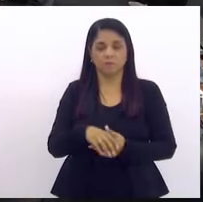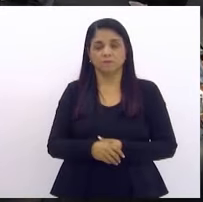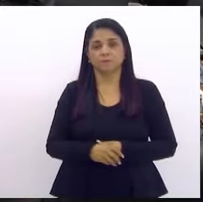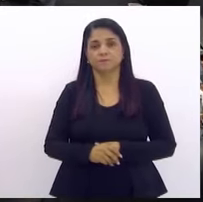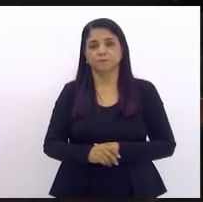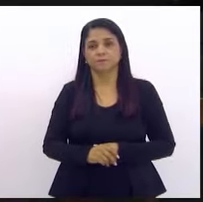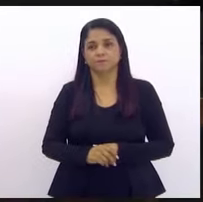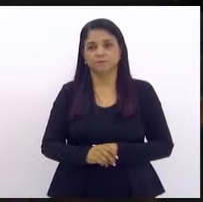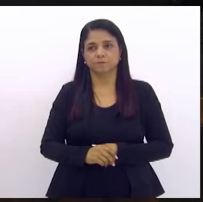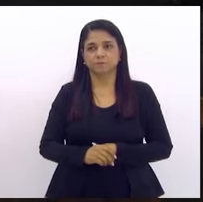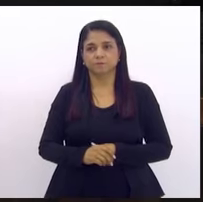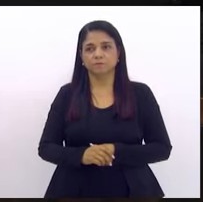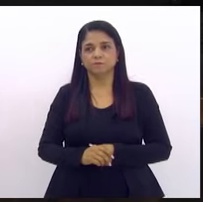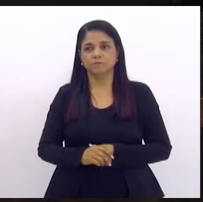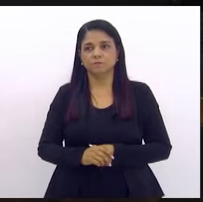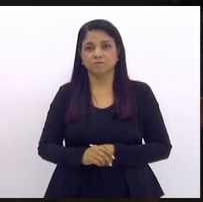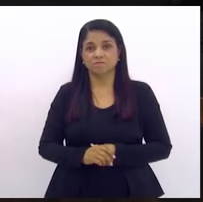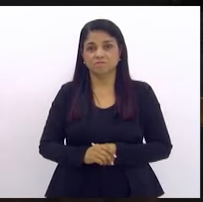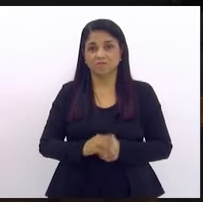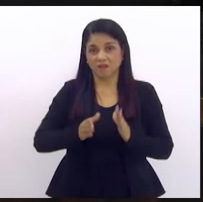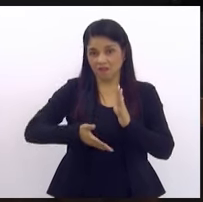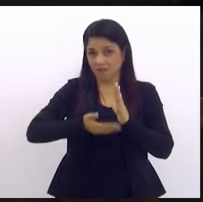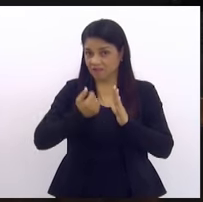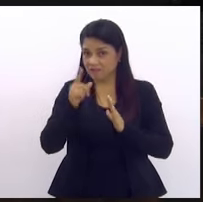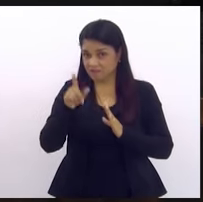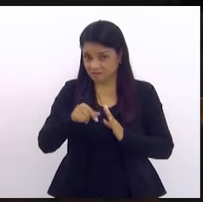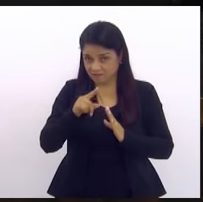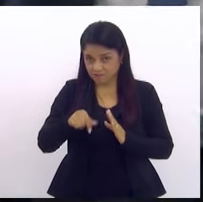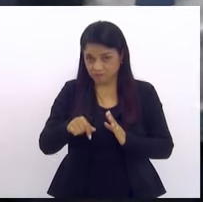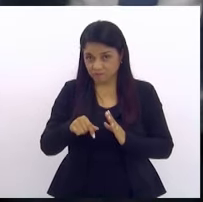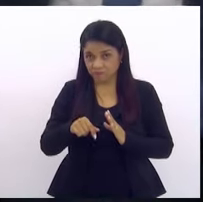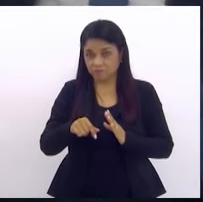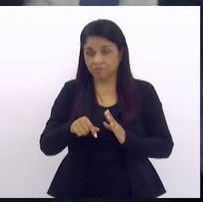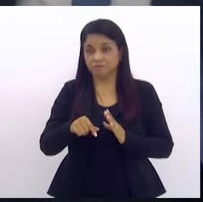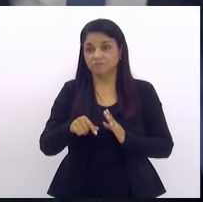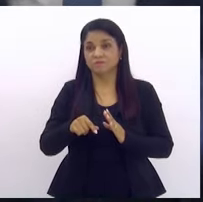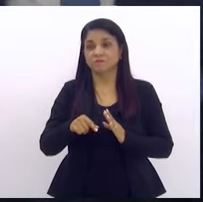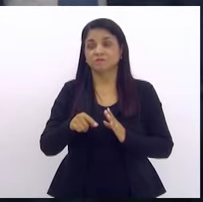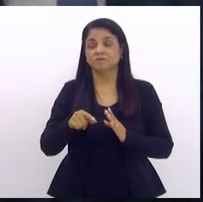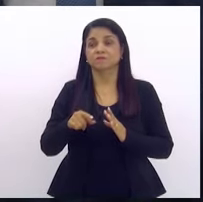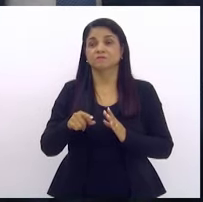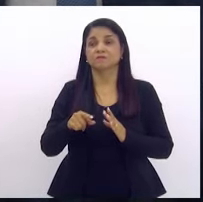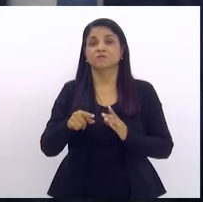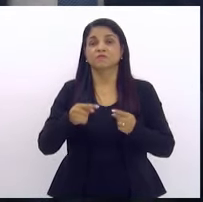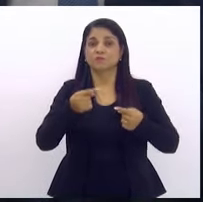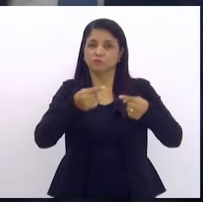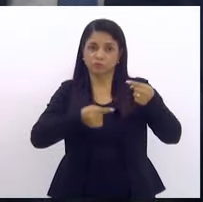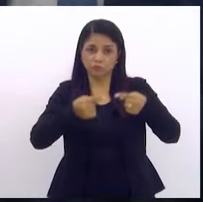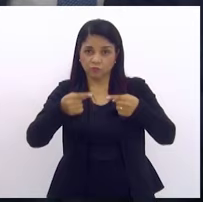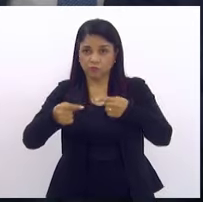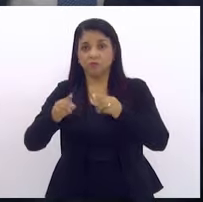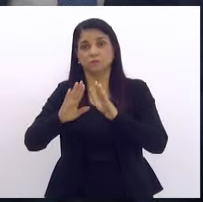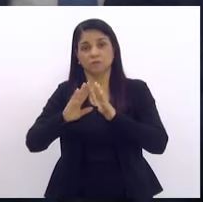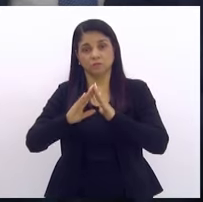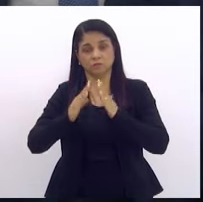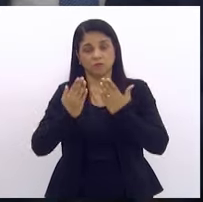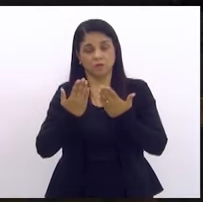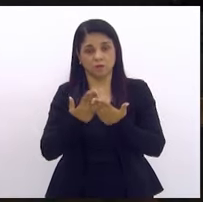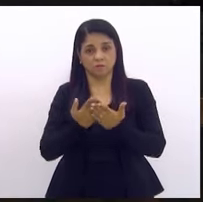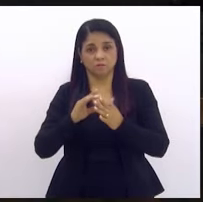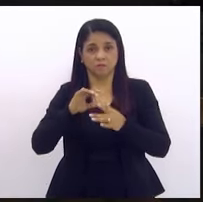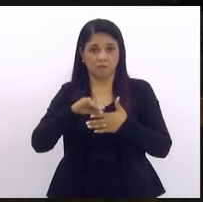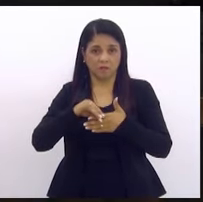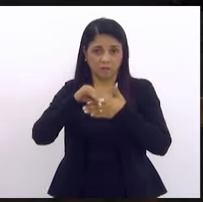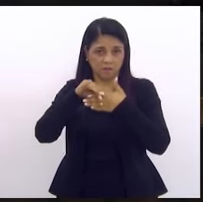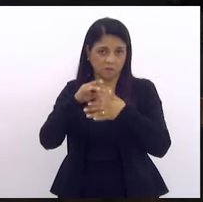Então, esses três são pela rejeição? Isso. São pela rejeição e foram objeto de discussão no Colégio de Líderes. Estão confirmando aqui os demais líderes,